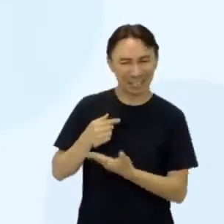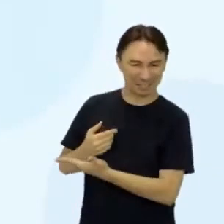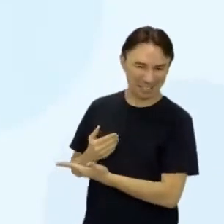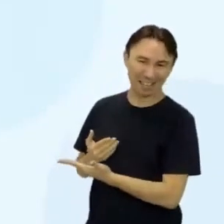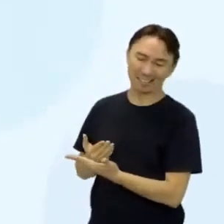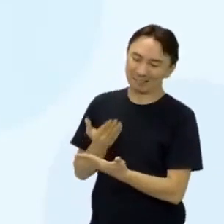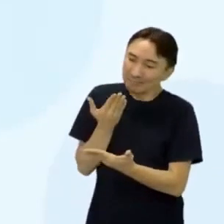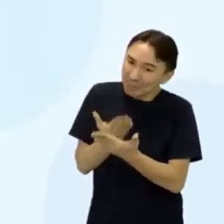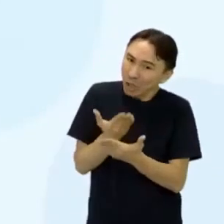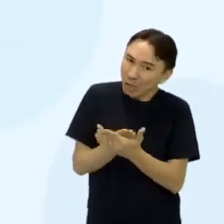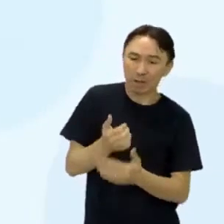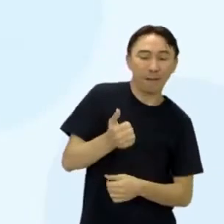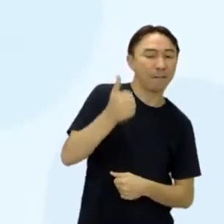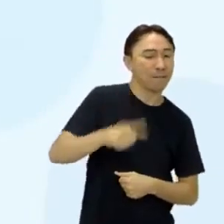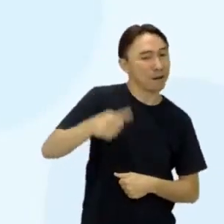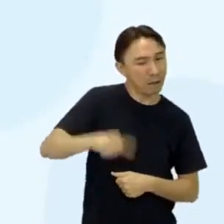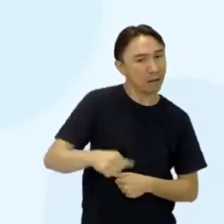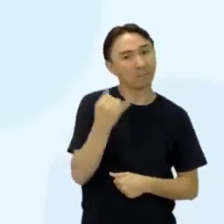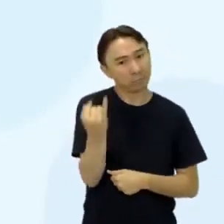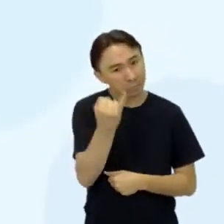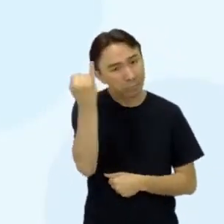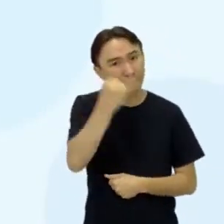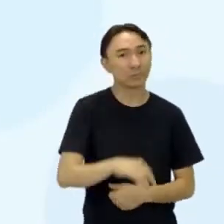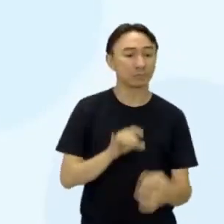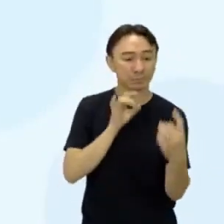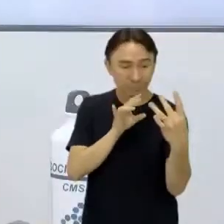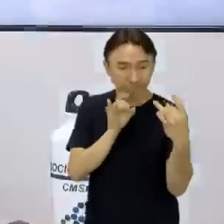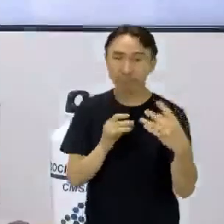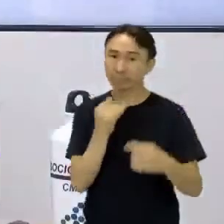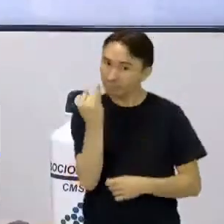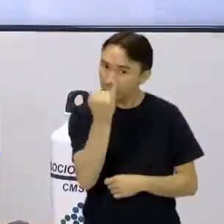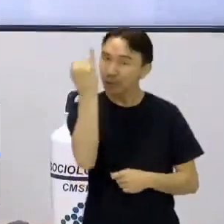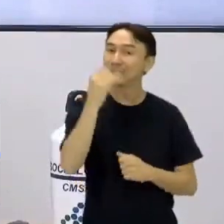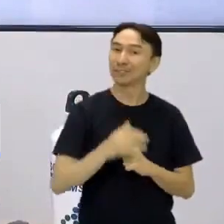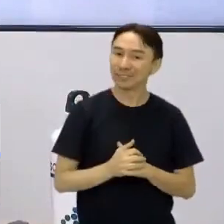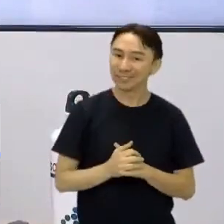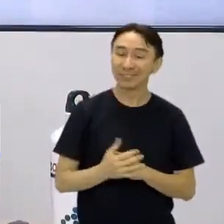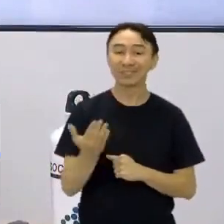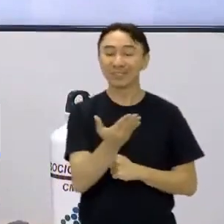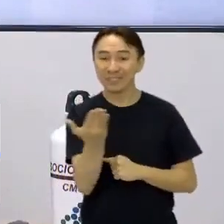aula, é muito importante para a gente o feedback de vocês. E quem quiser e tiver